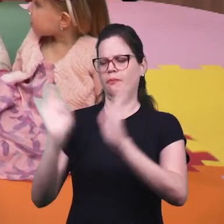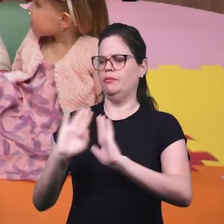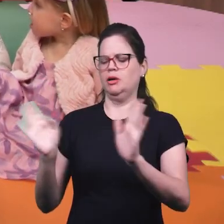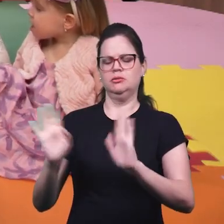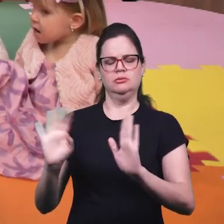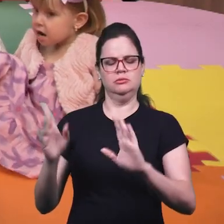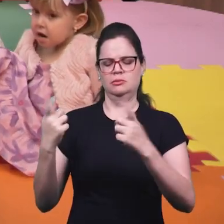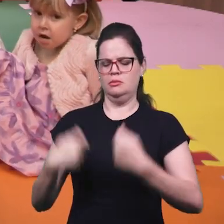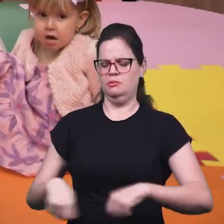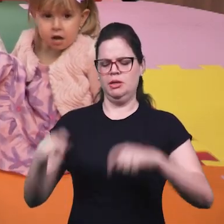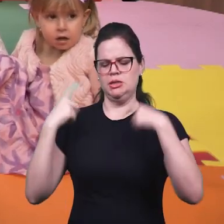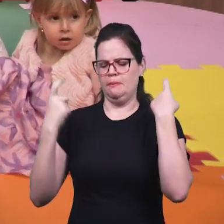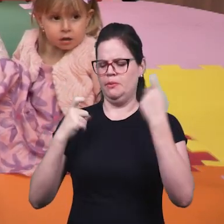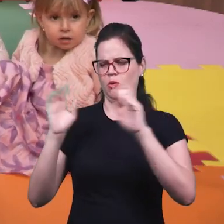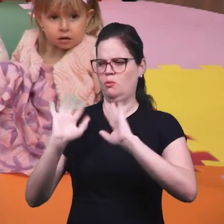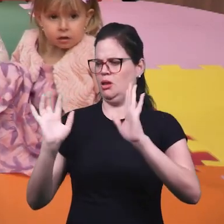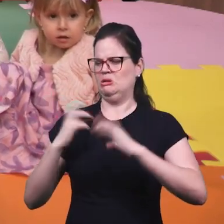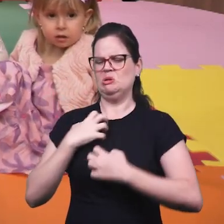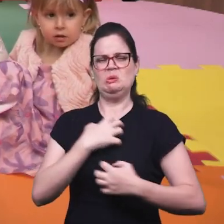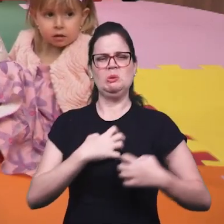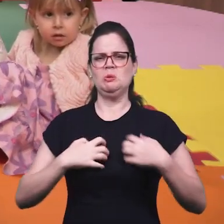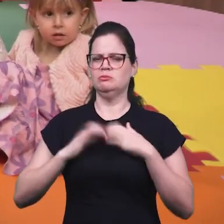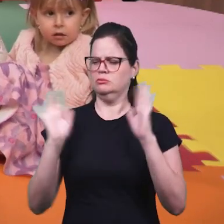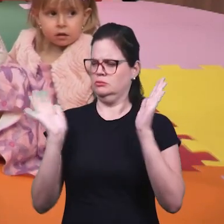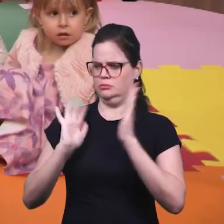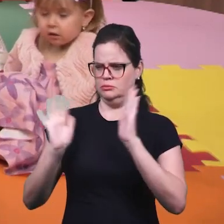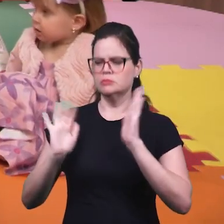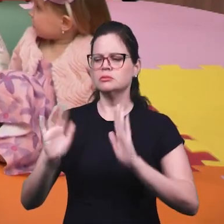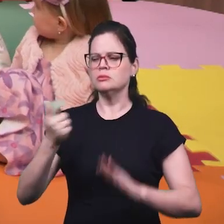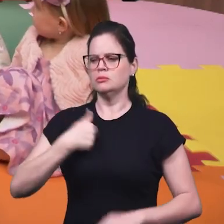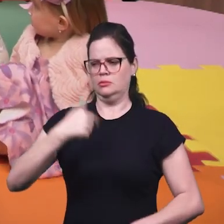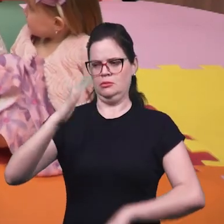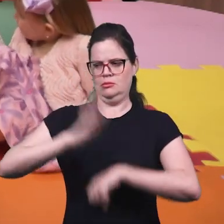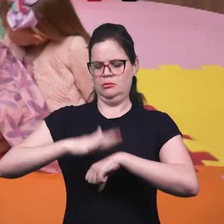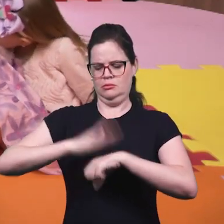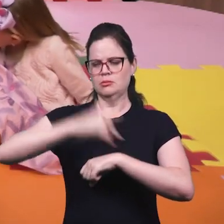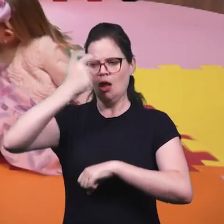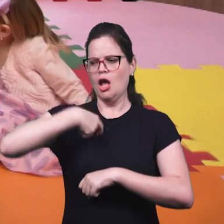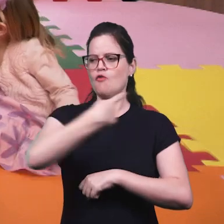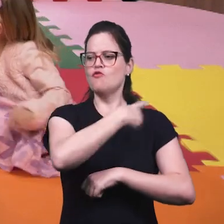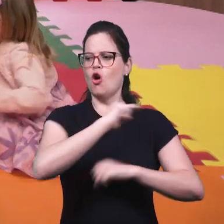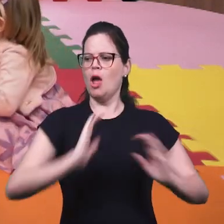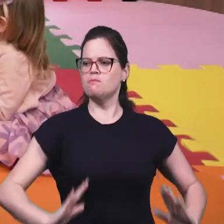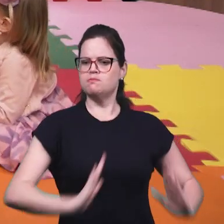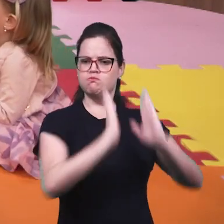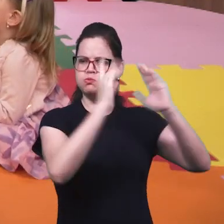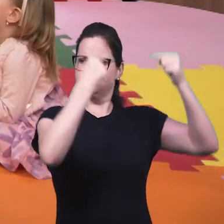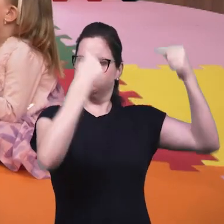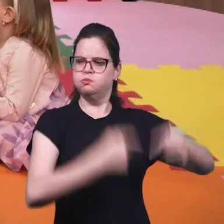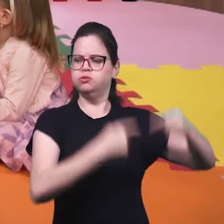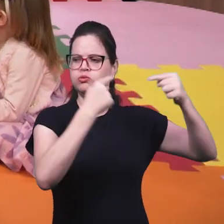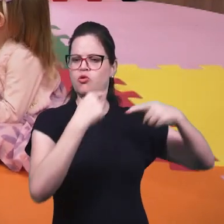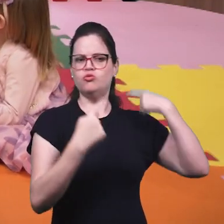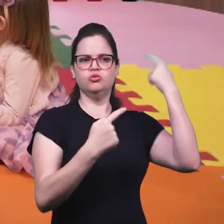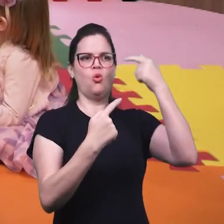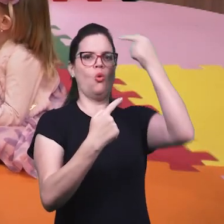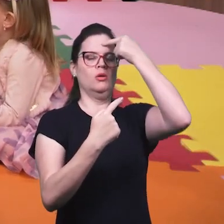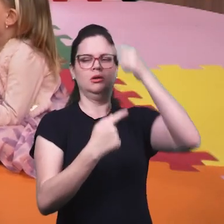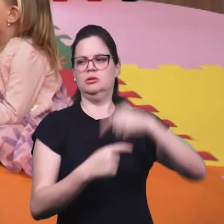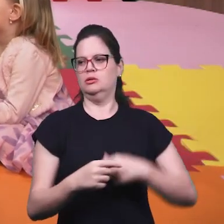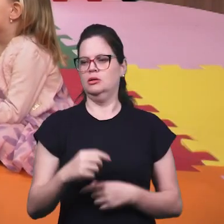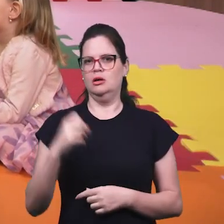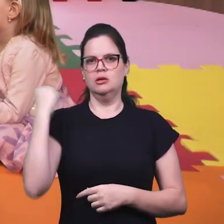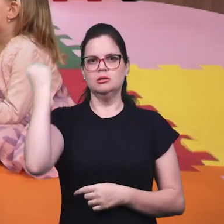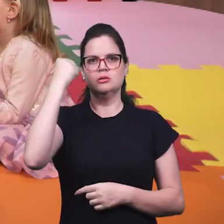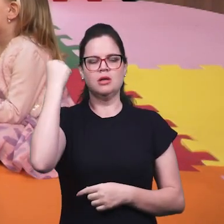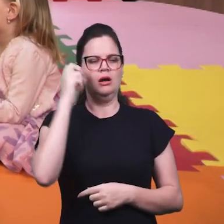não precisa ficar aflito, porque eu vou pelejar contra esse gigante. Saul olhou para Davi.